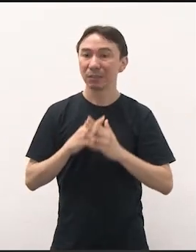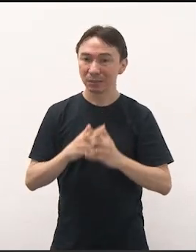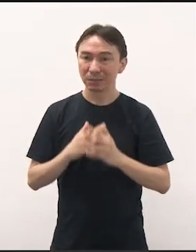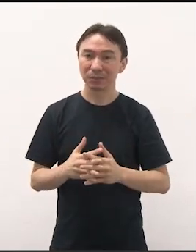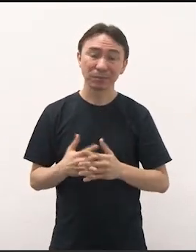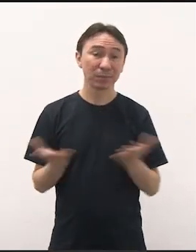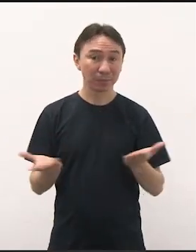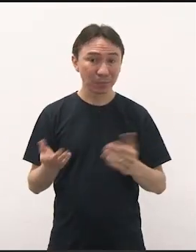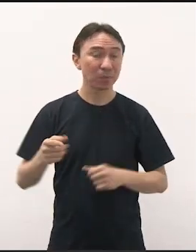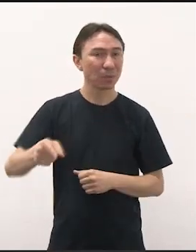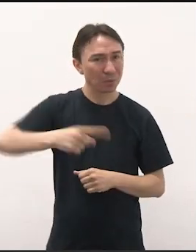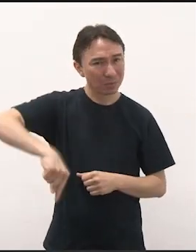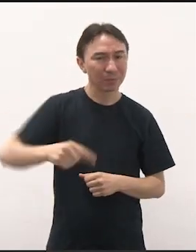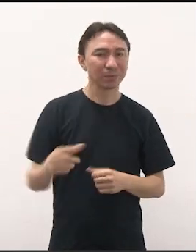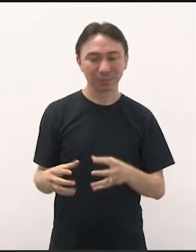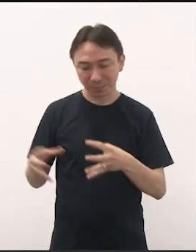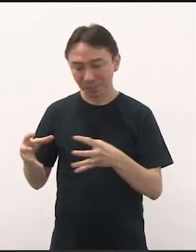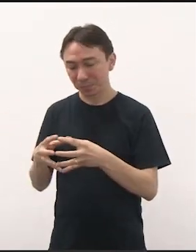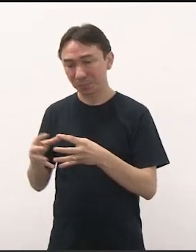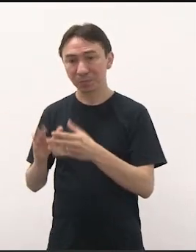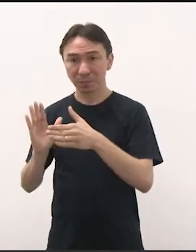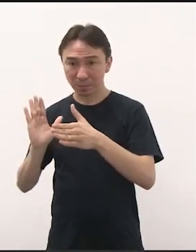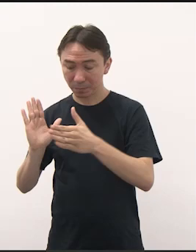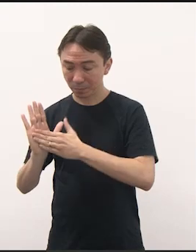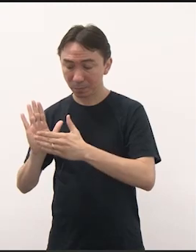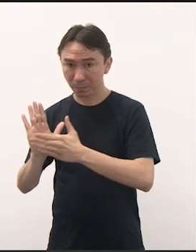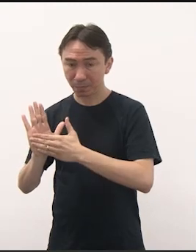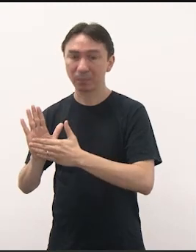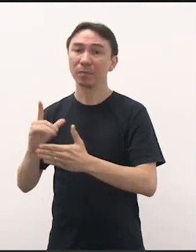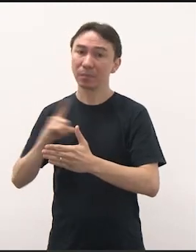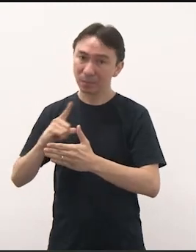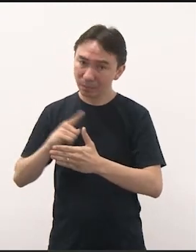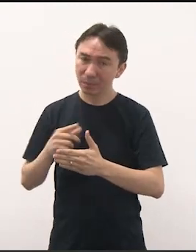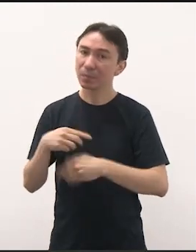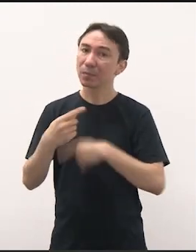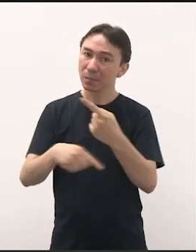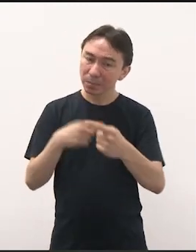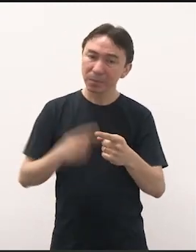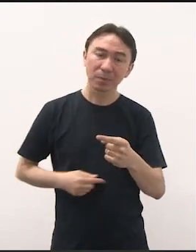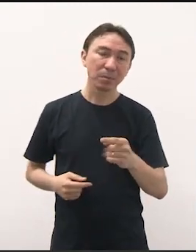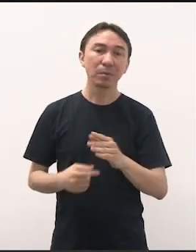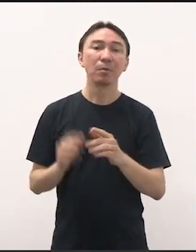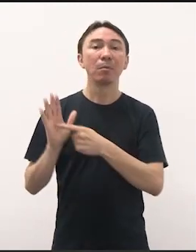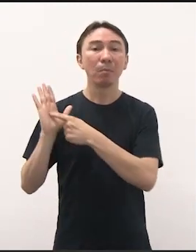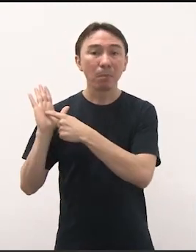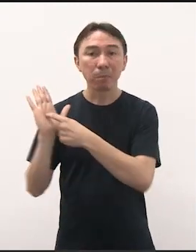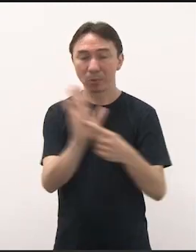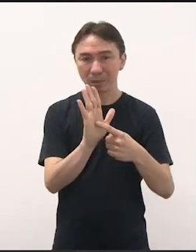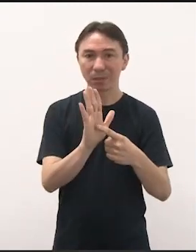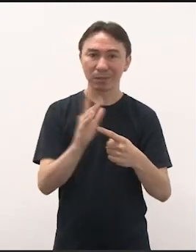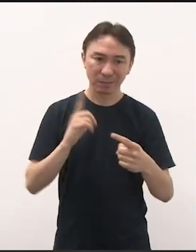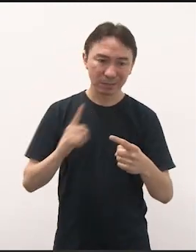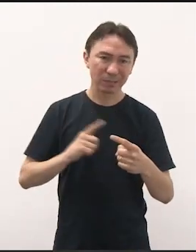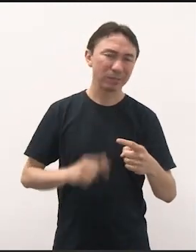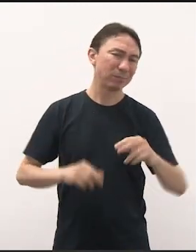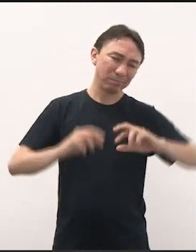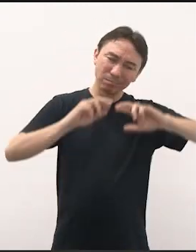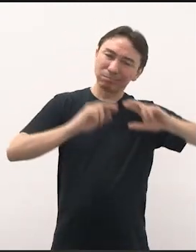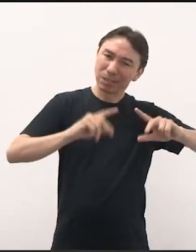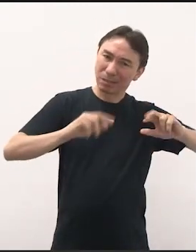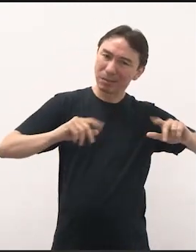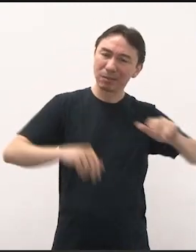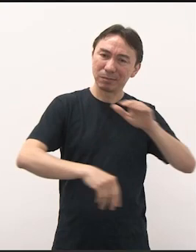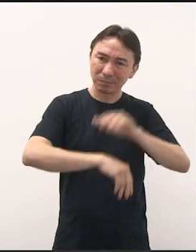Conviva fez a proposta, né? Logo a gente vai apresentar todo um cronograma de um conjunto de ações. Então não é